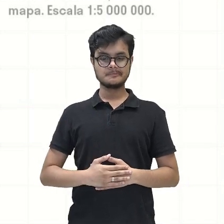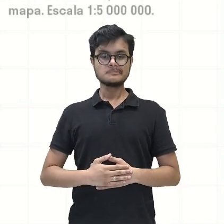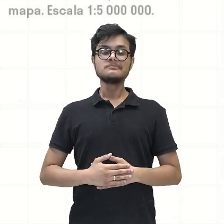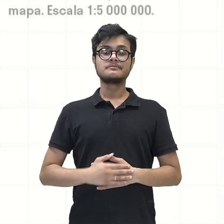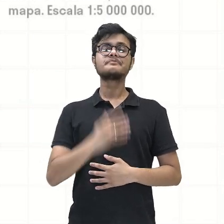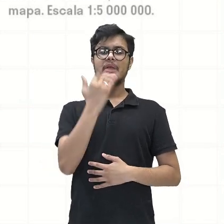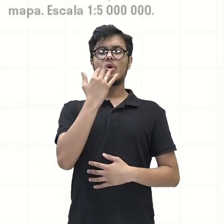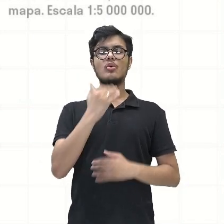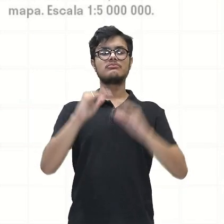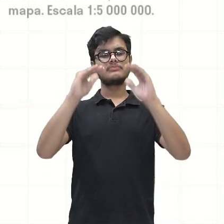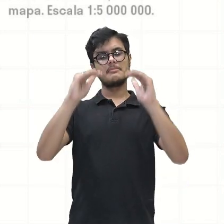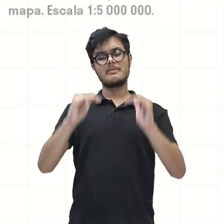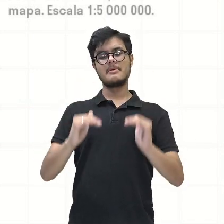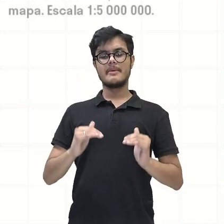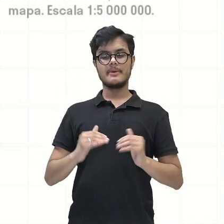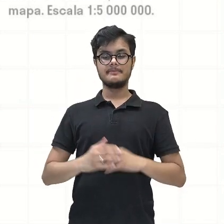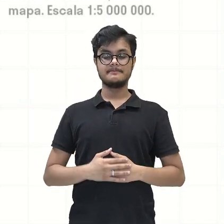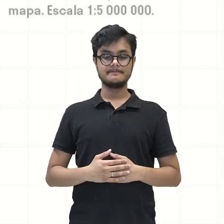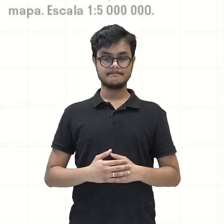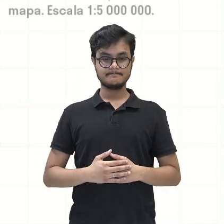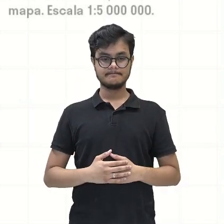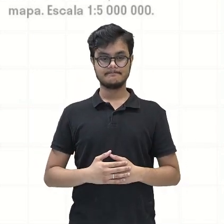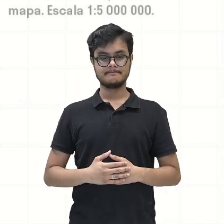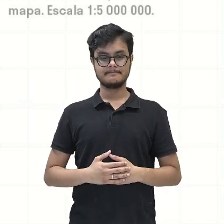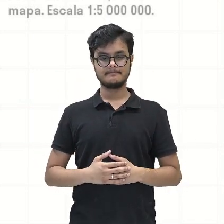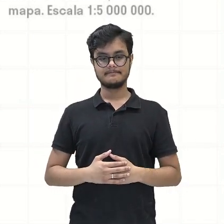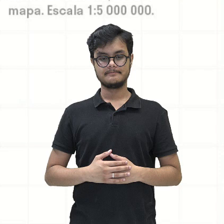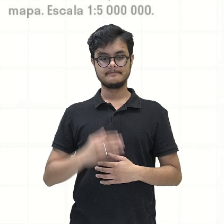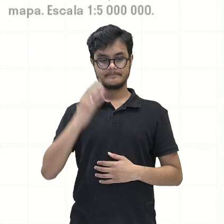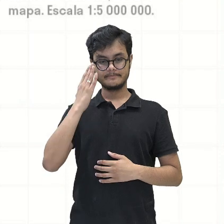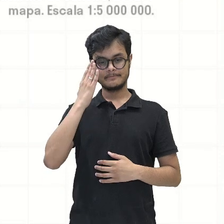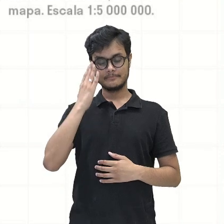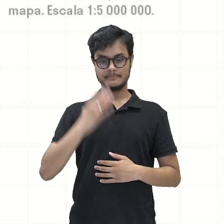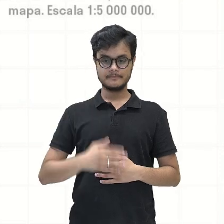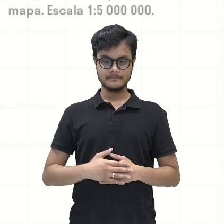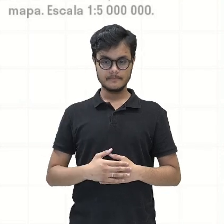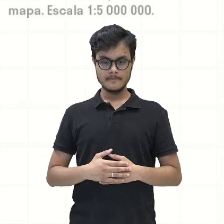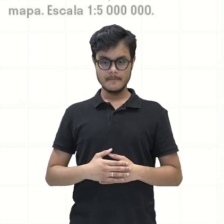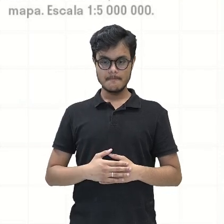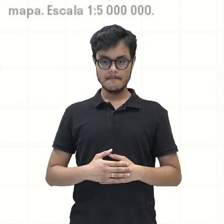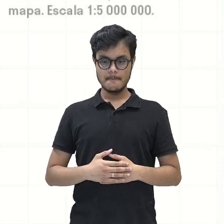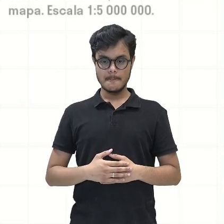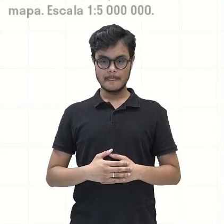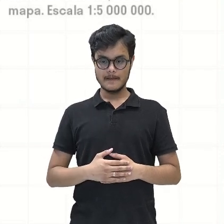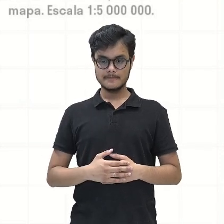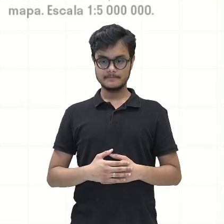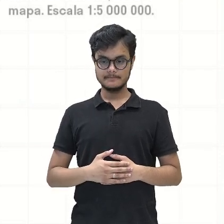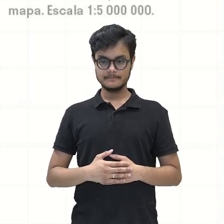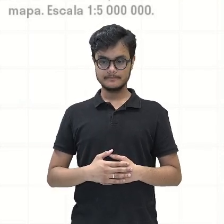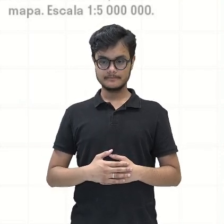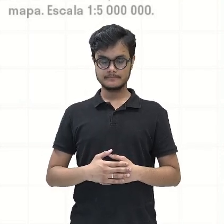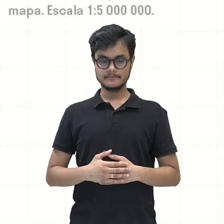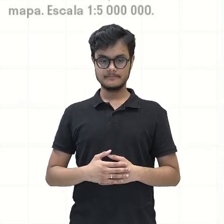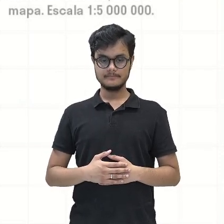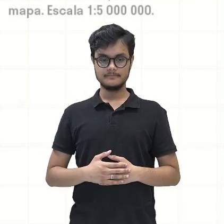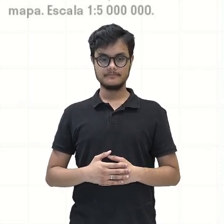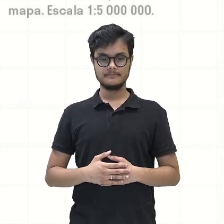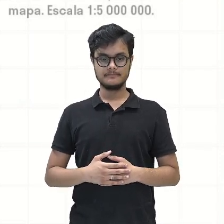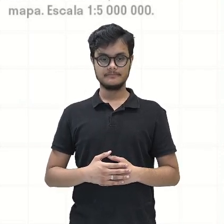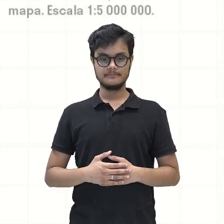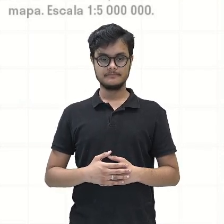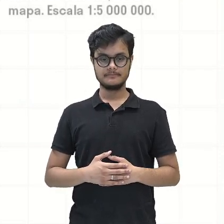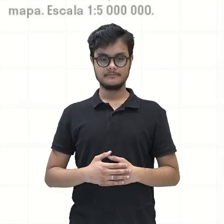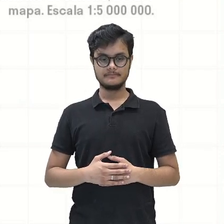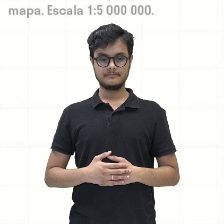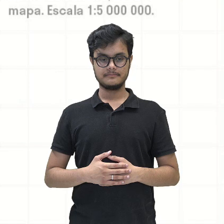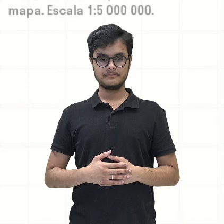o tropical nordeste oriental, nessa cor amarela a gente vai ver onde aparece o clima tropical Brasil Central e a cor